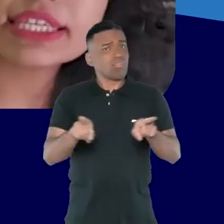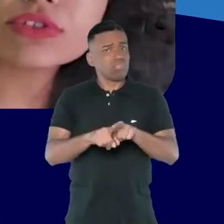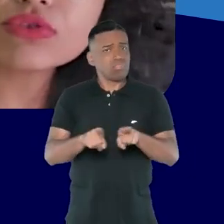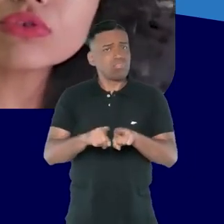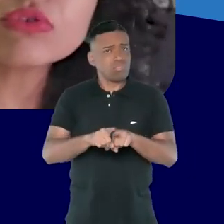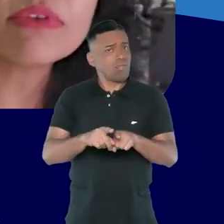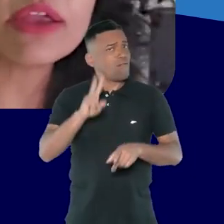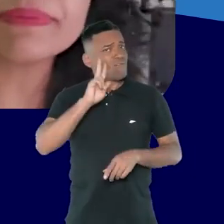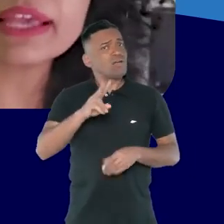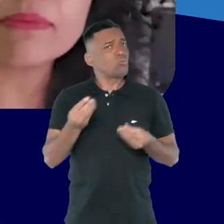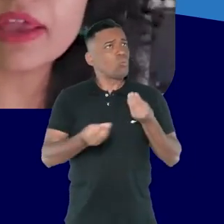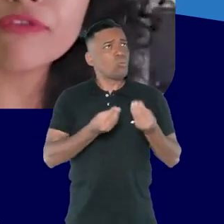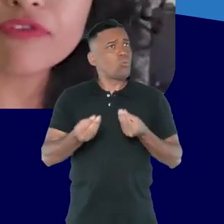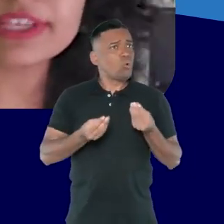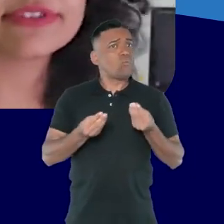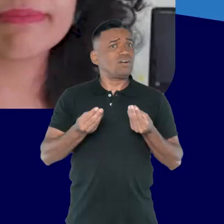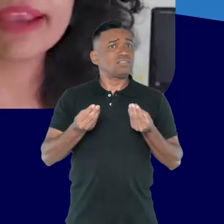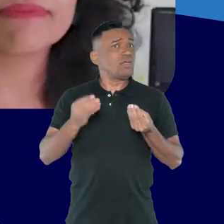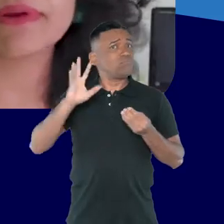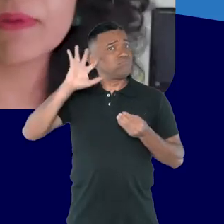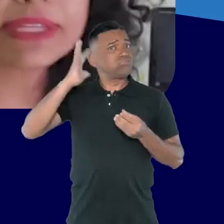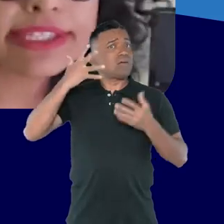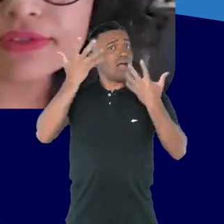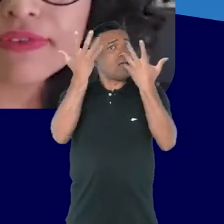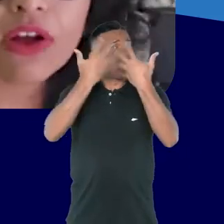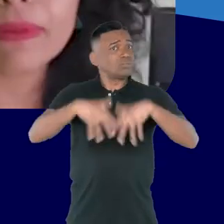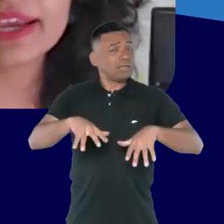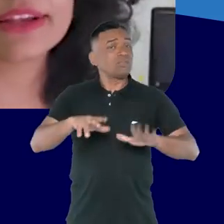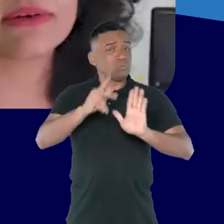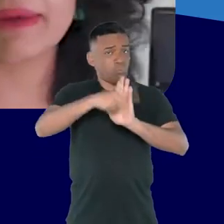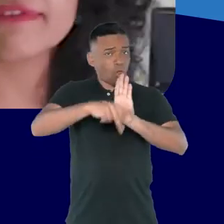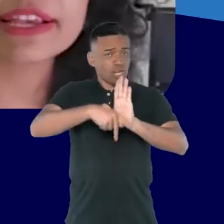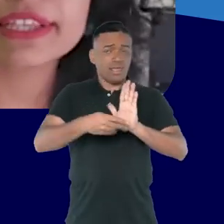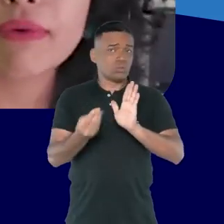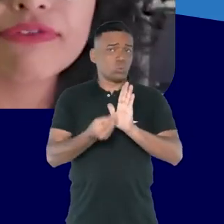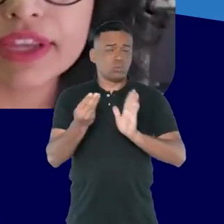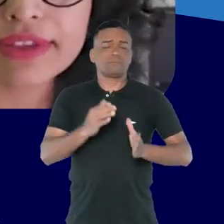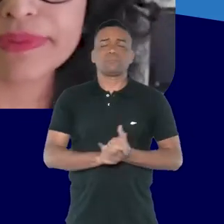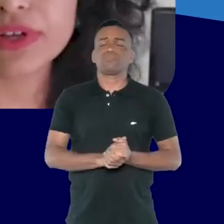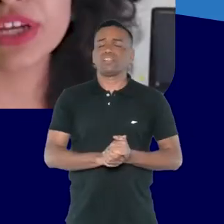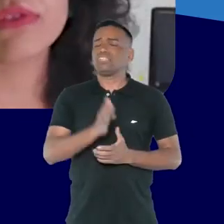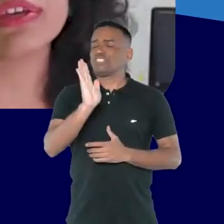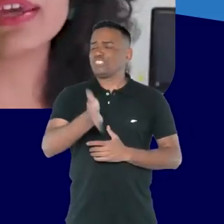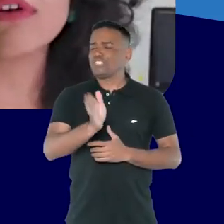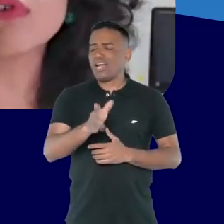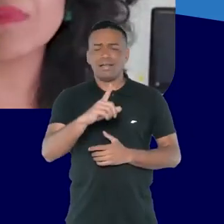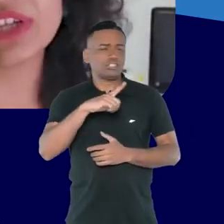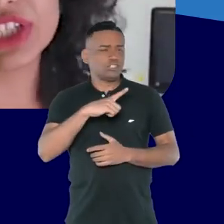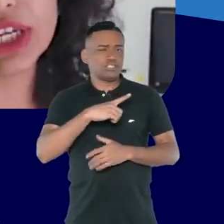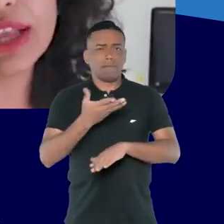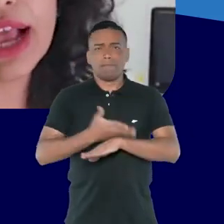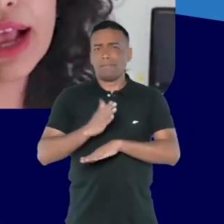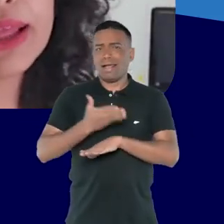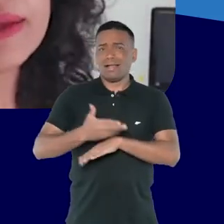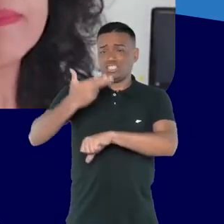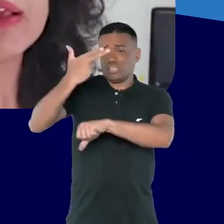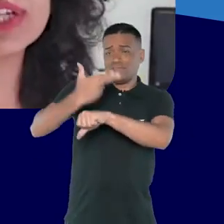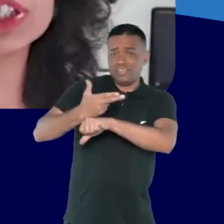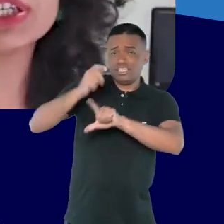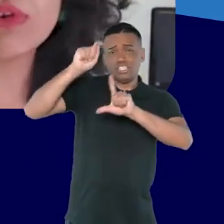eu preciso, eu vou fazer isso também. Eu preciso ver como é que vai ser o efeito desse projeto. E como eu já tinha